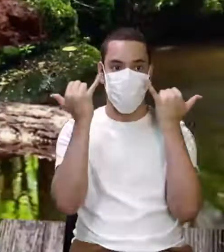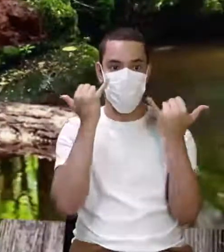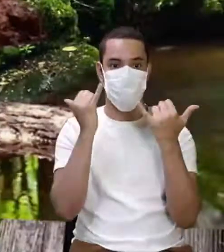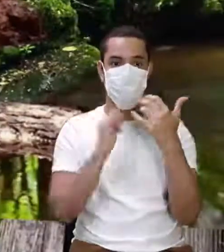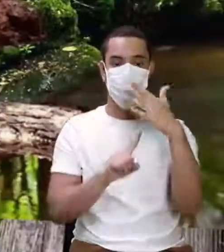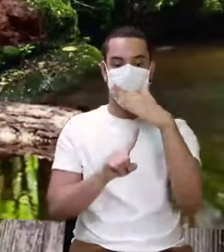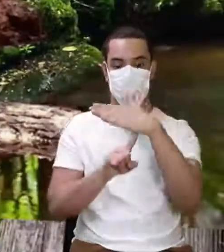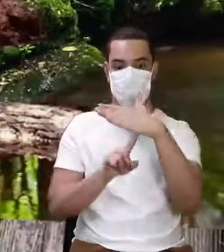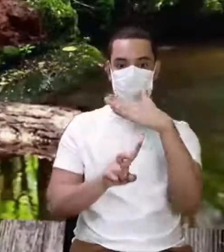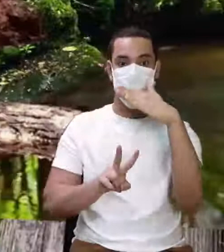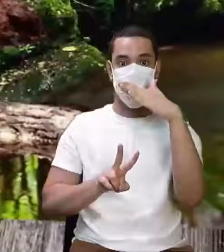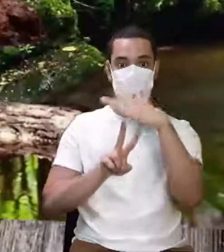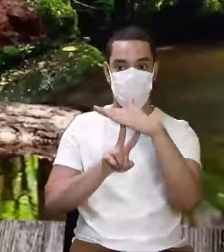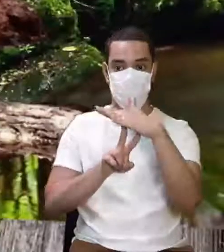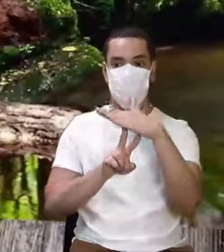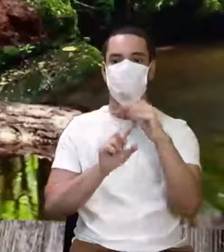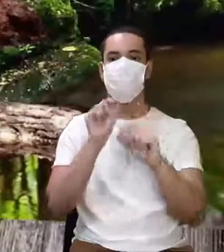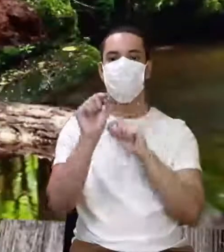unidade 2 a respeito de quê?